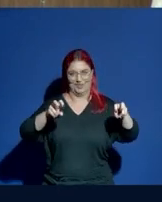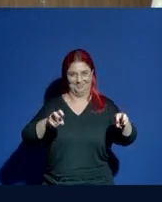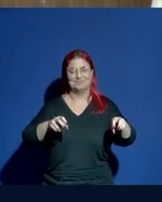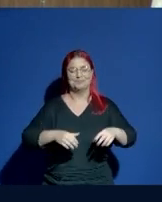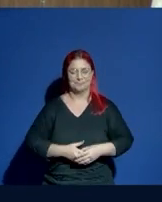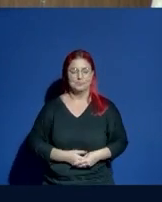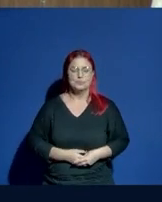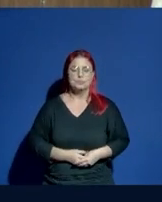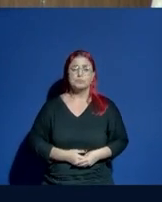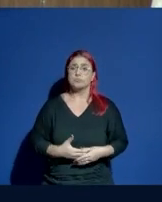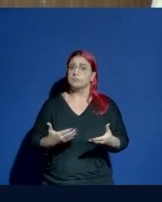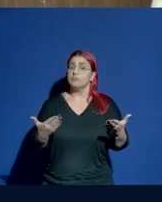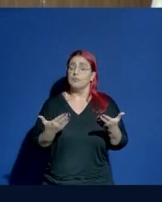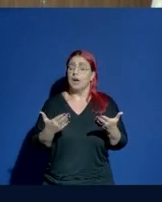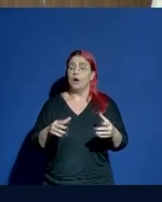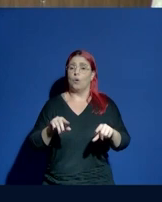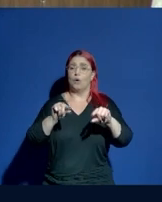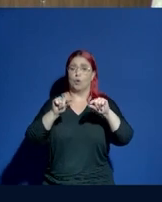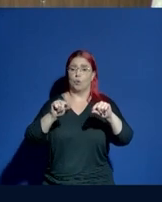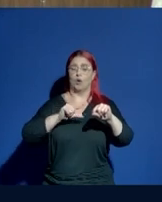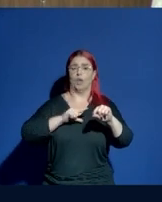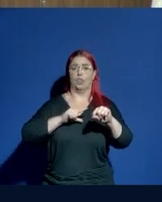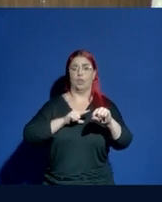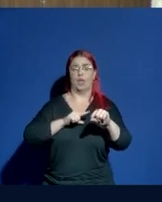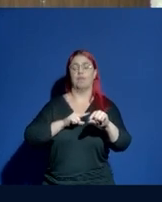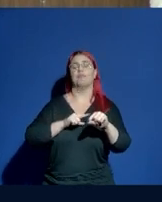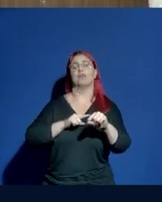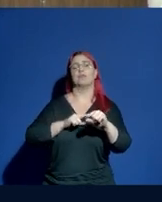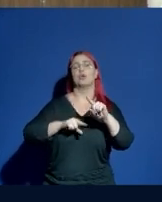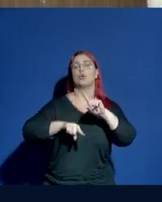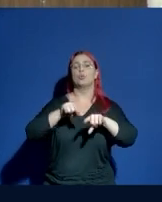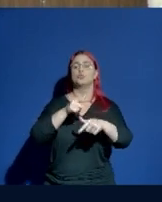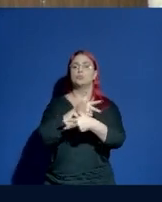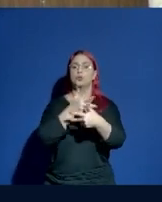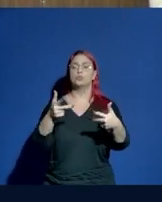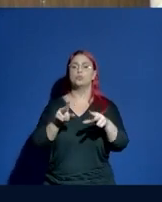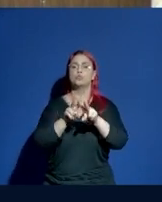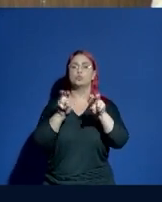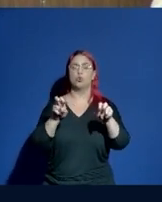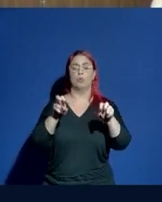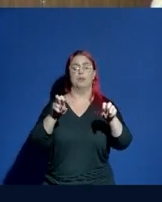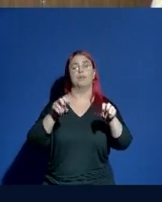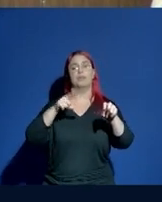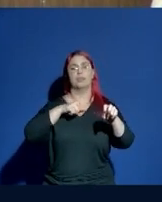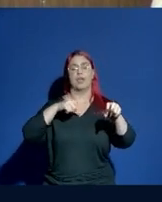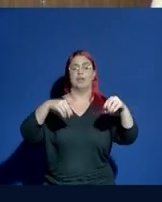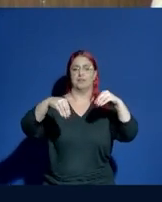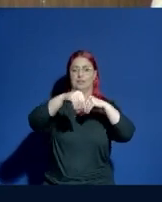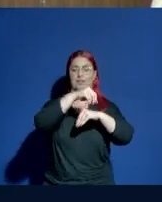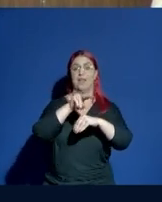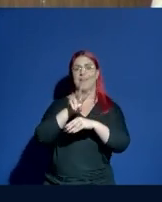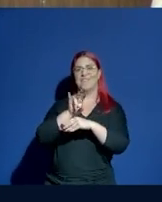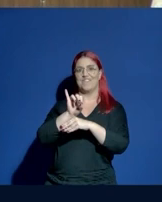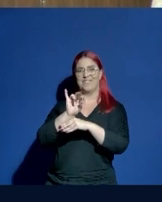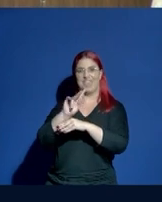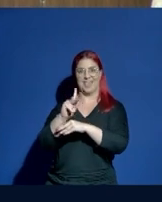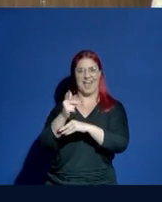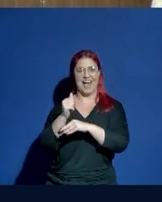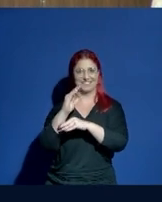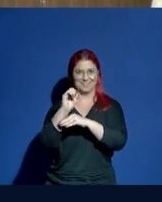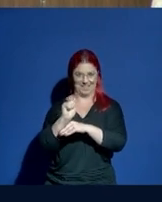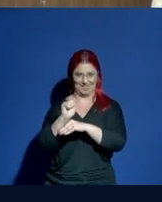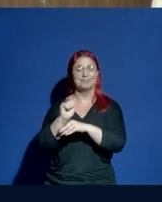agora a gente também lançou uma família de produtos que tem aplicação de insumos líquidos a linhaça por exemplo das usinas